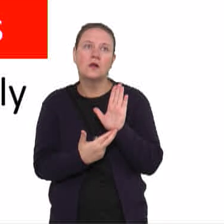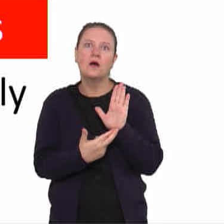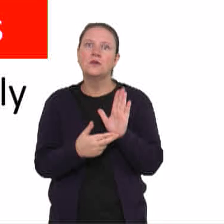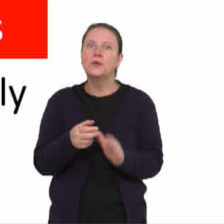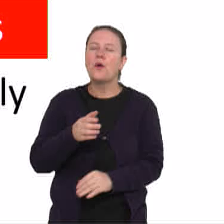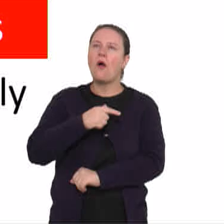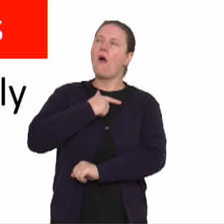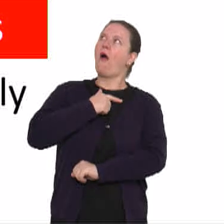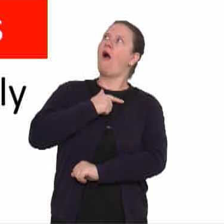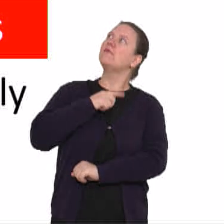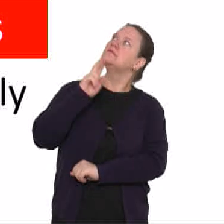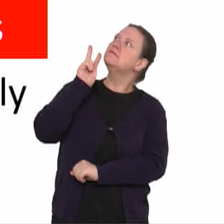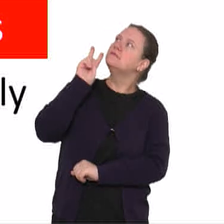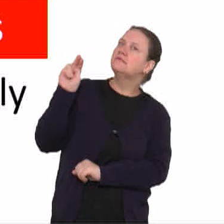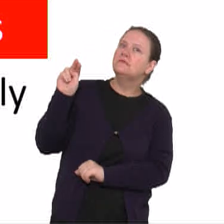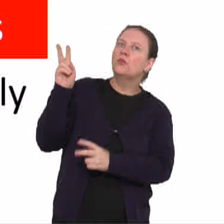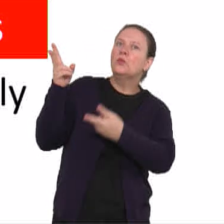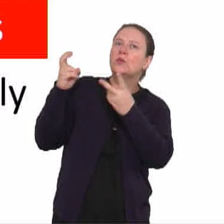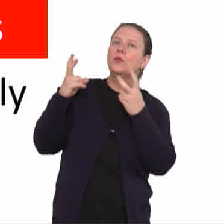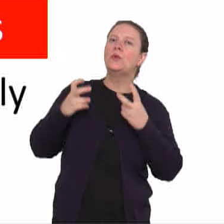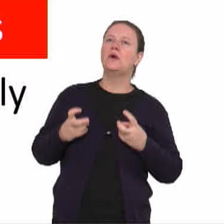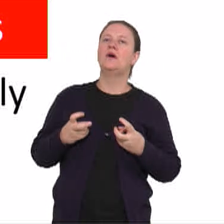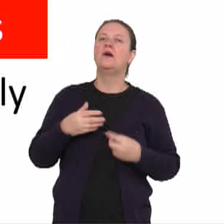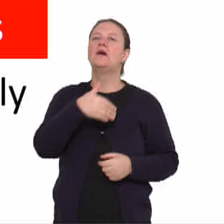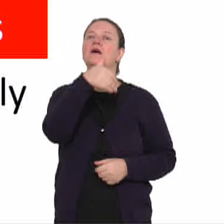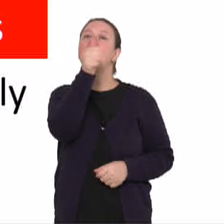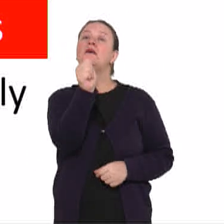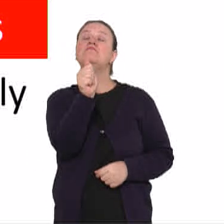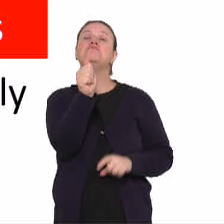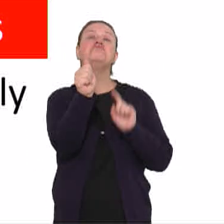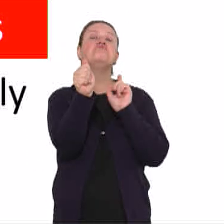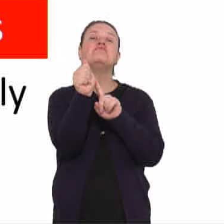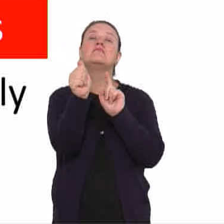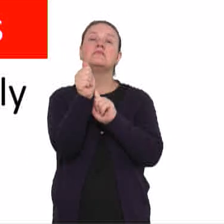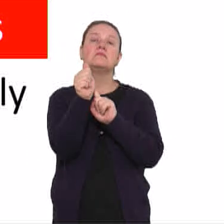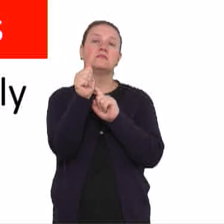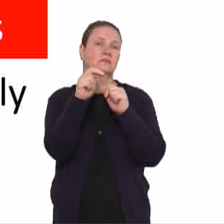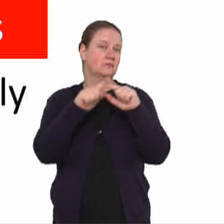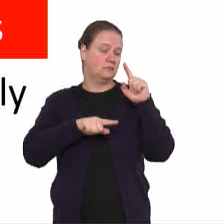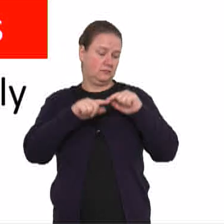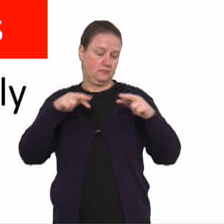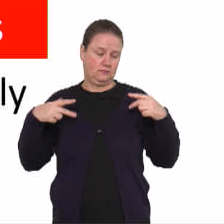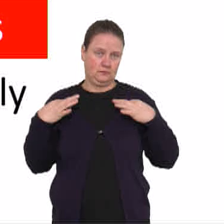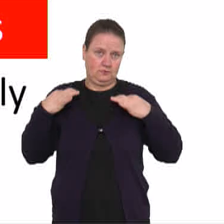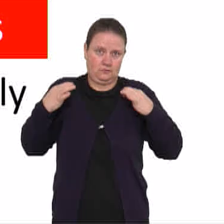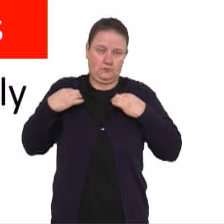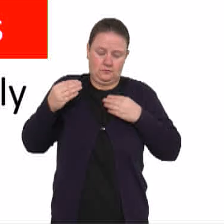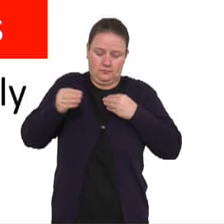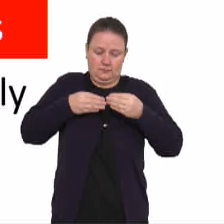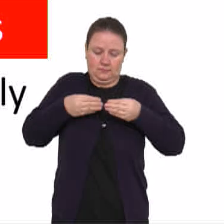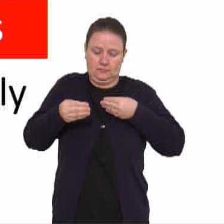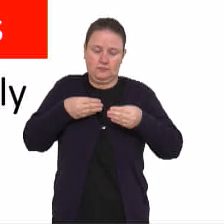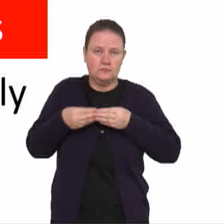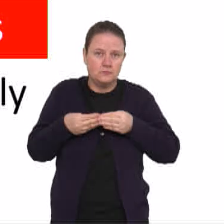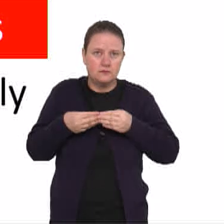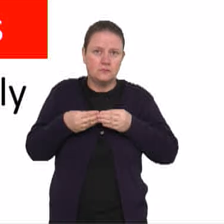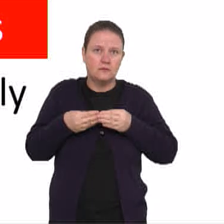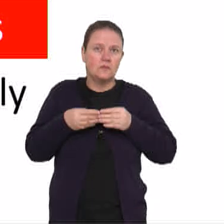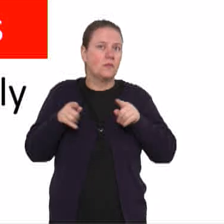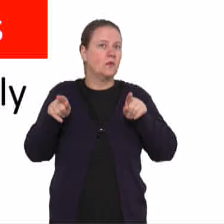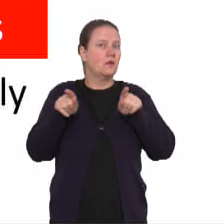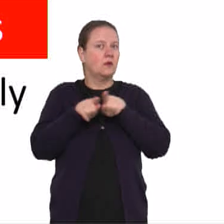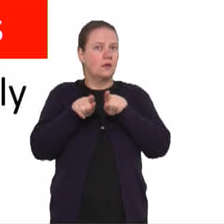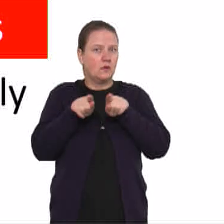Opa! Lembram? A letra A, o que era? Uma peça de roupa feita em nylon e